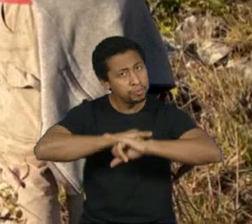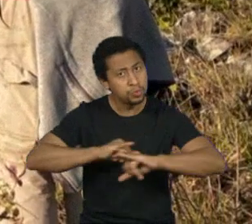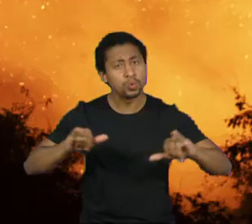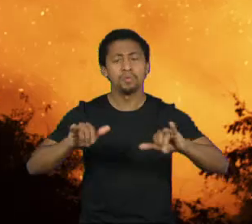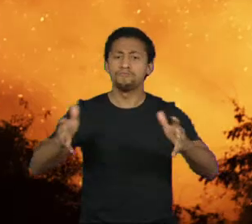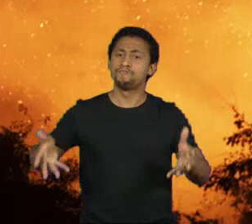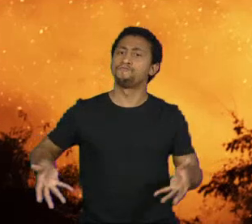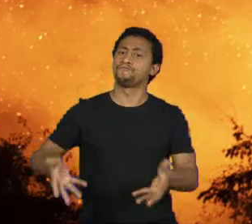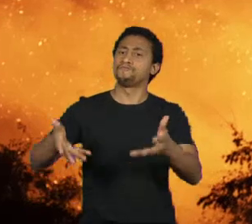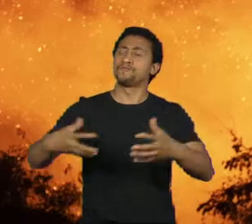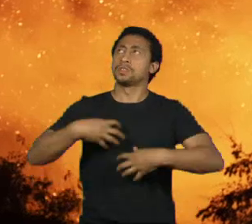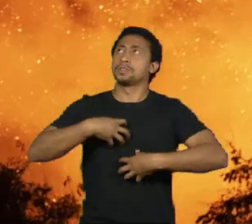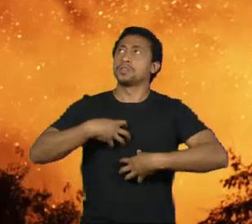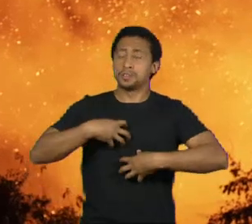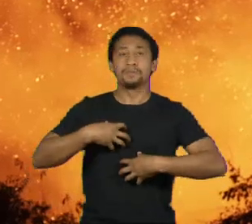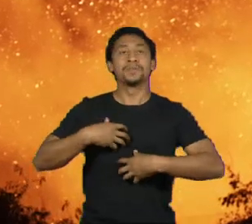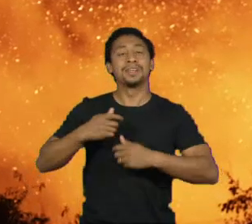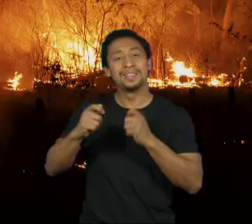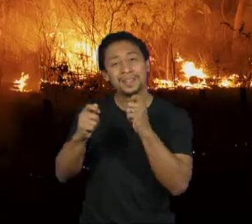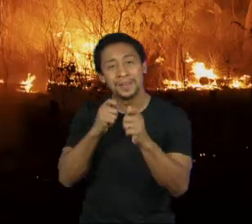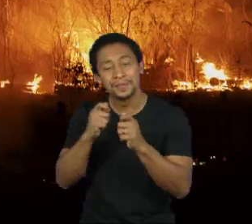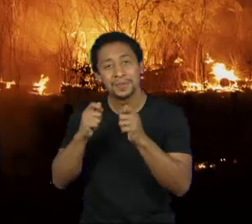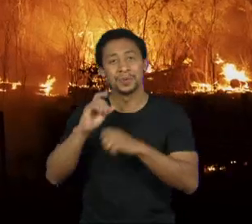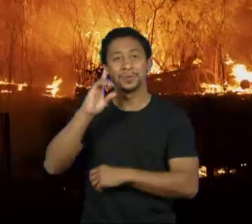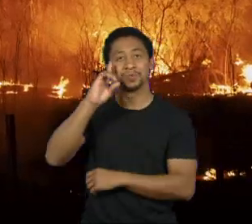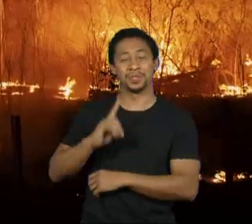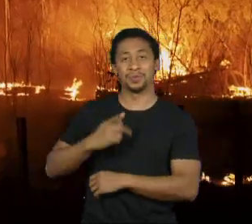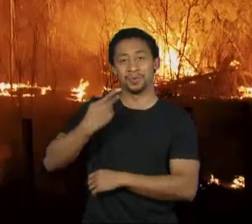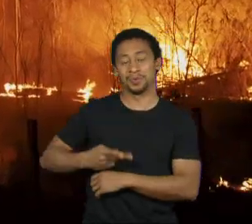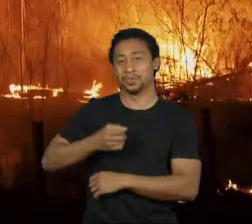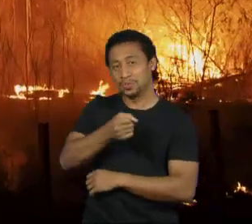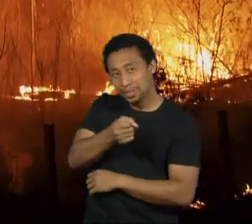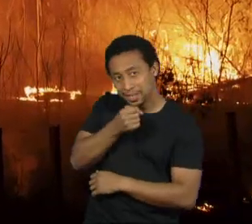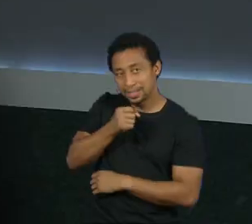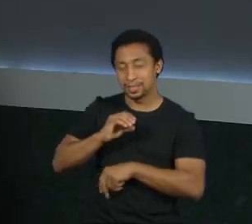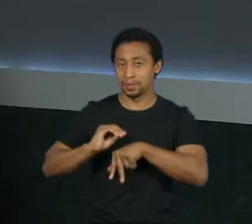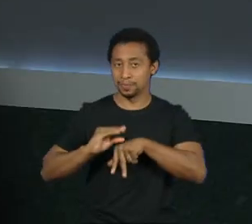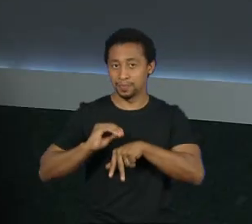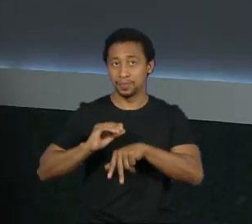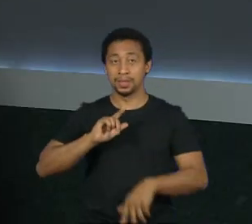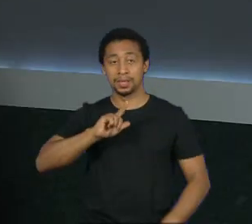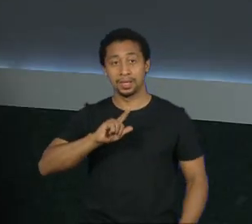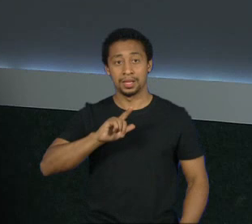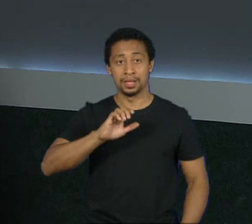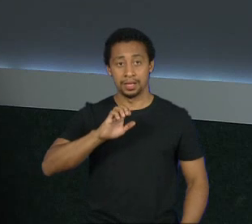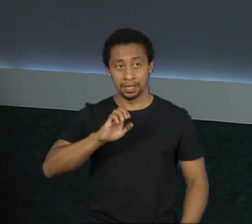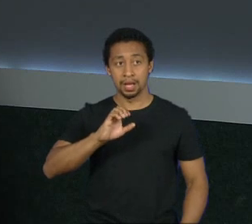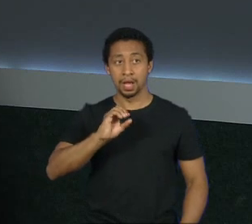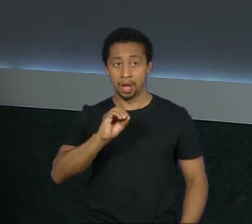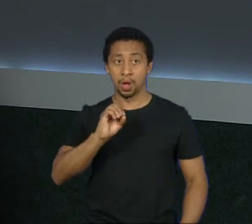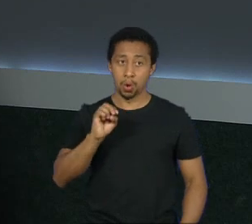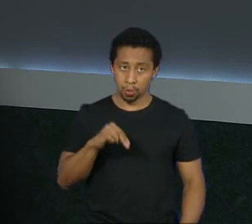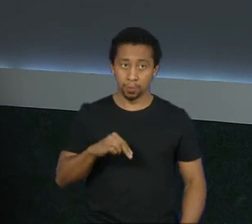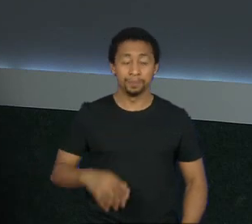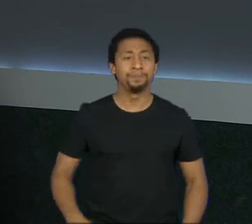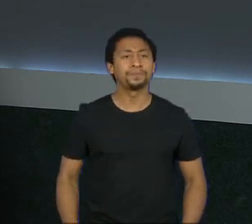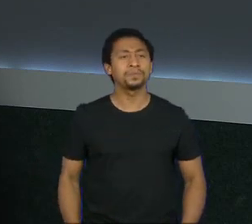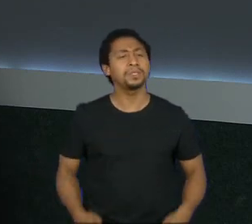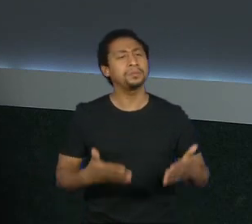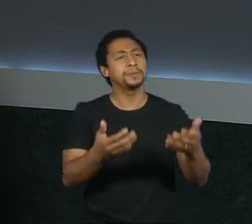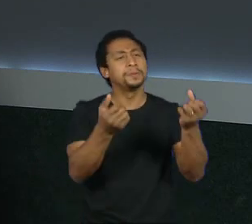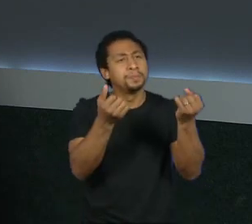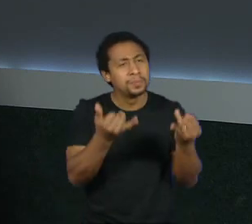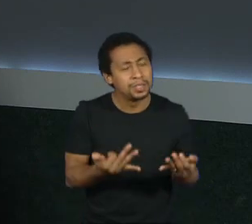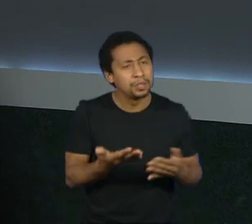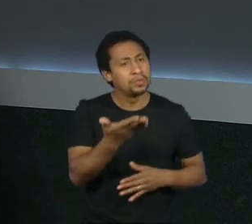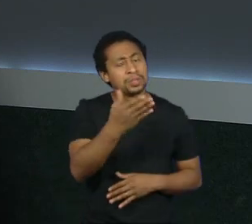em entrevista ao diretor de jornalismo da TV Cultura, Leão Serva. Qual você diria que é a sua lição ou